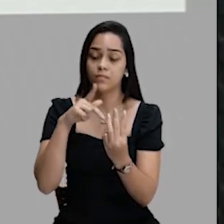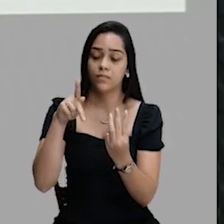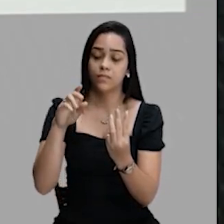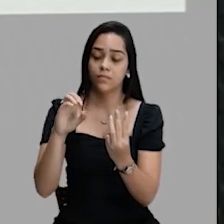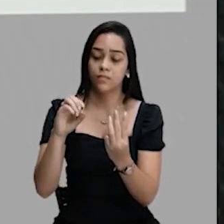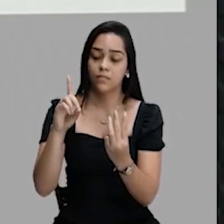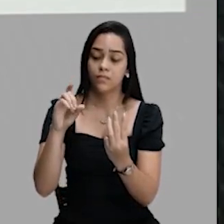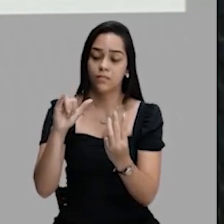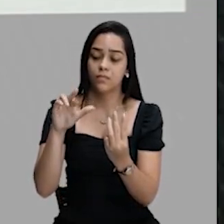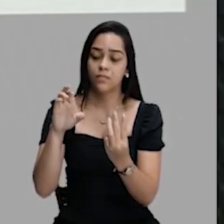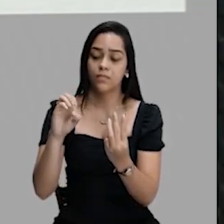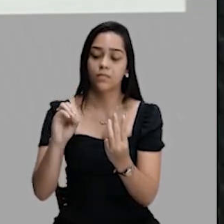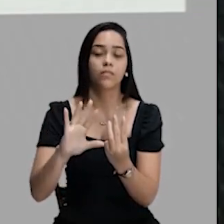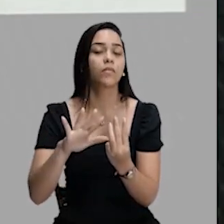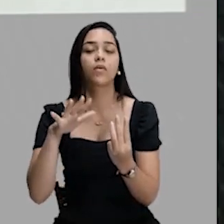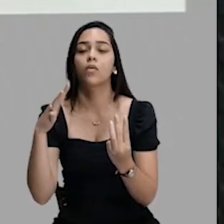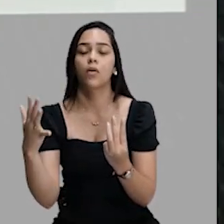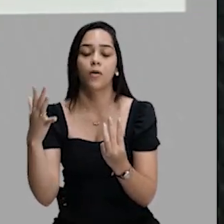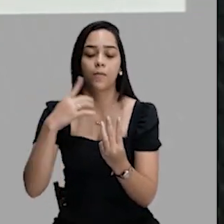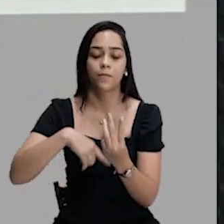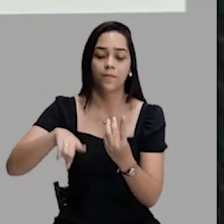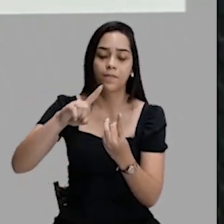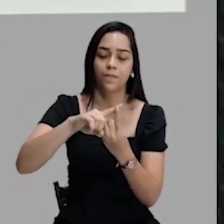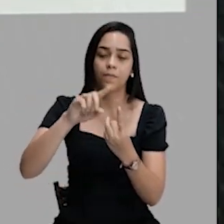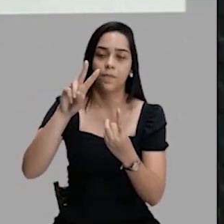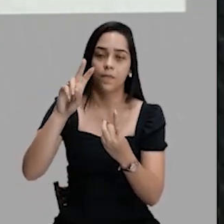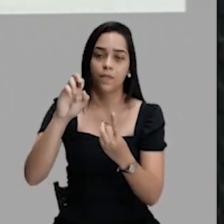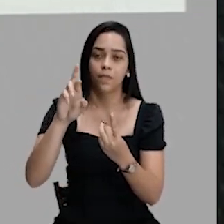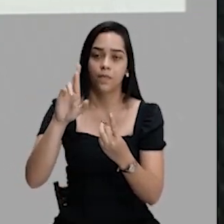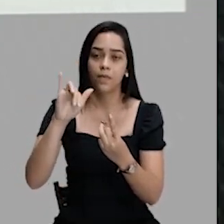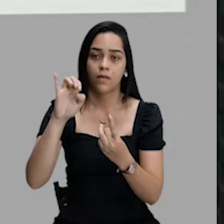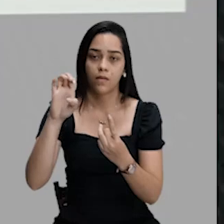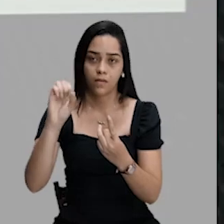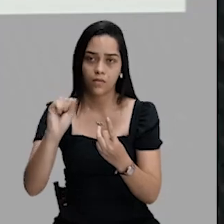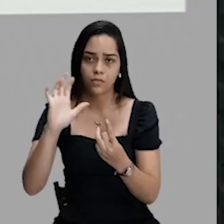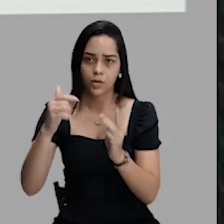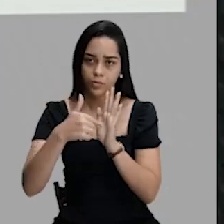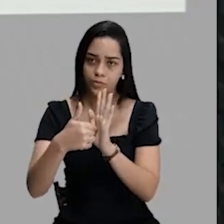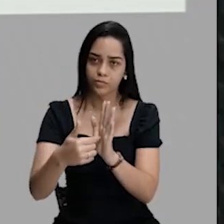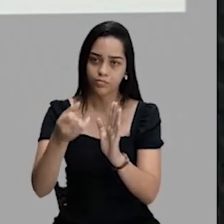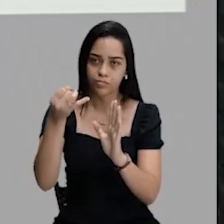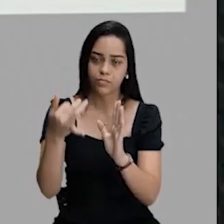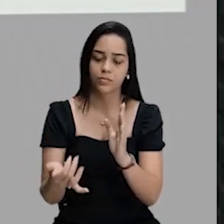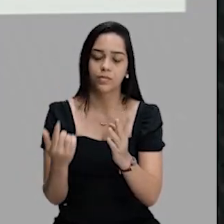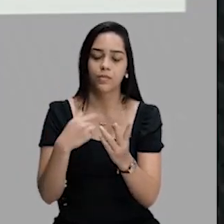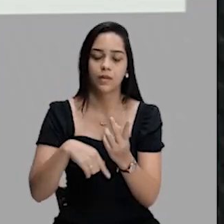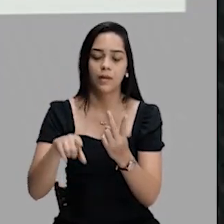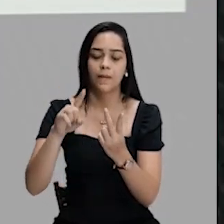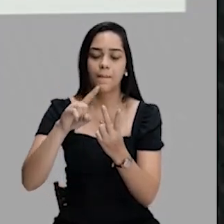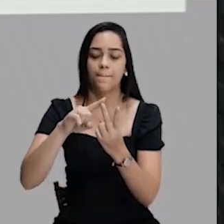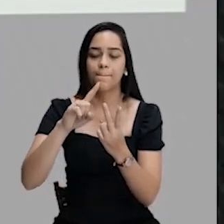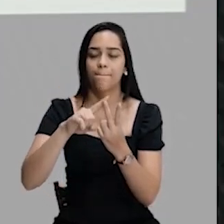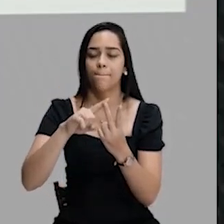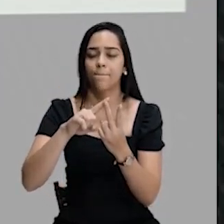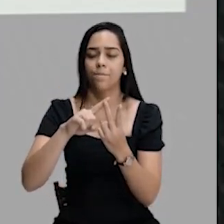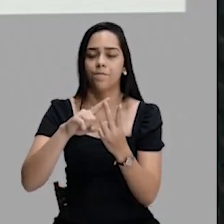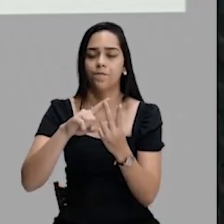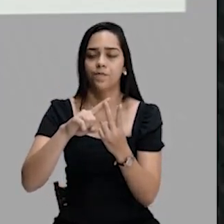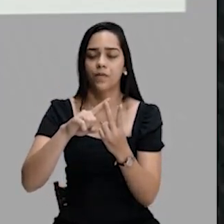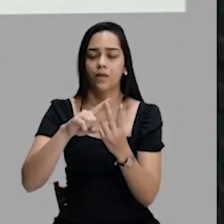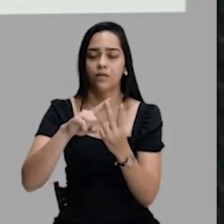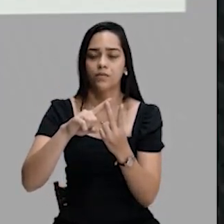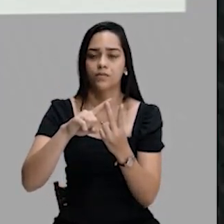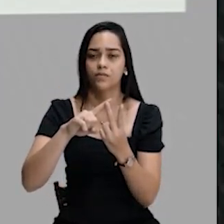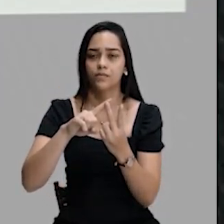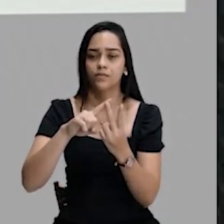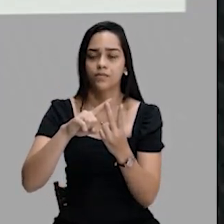poliedro. Quais são esses elementos? Ele é formado por vértices. Já mostrar o que é um vértice. Okay? Ele é formado